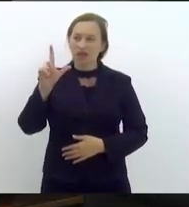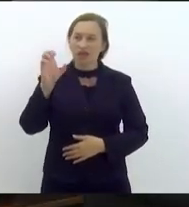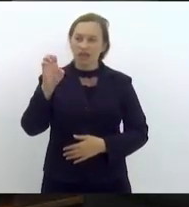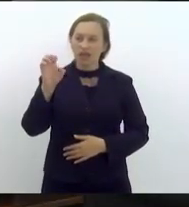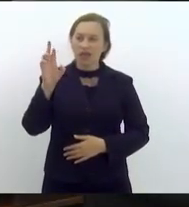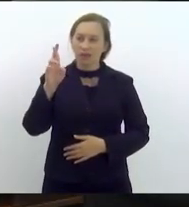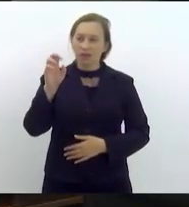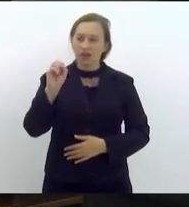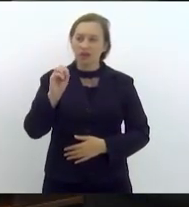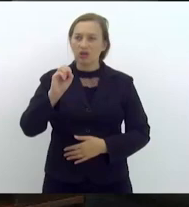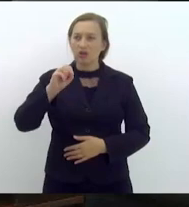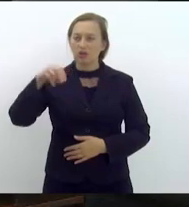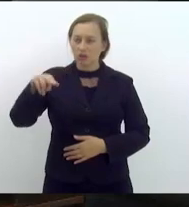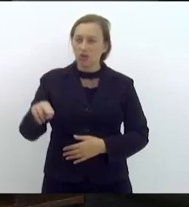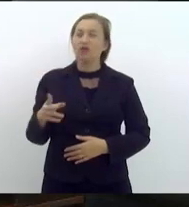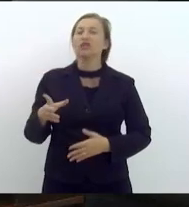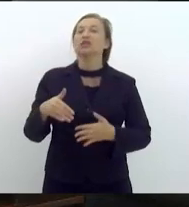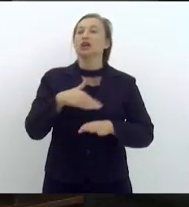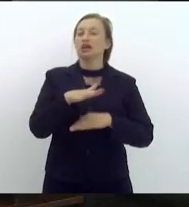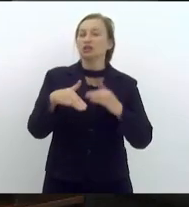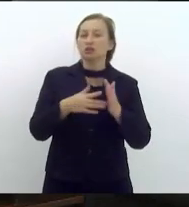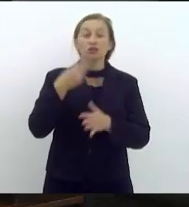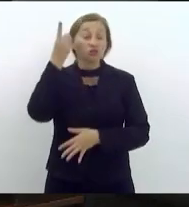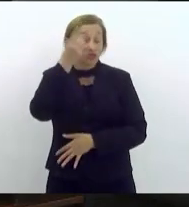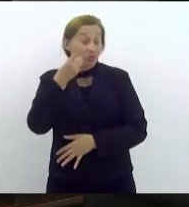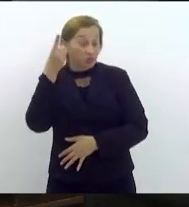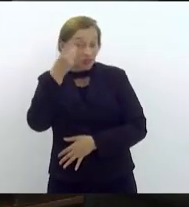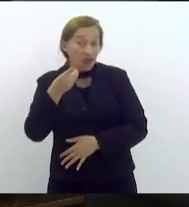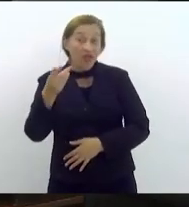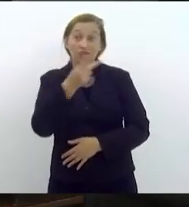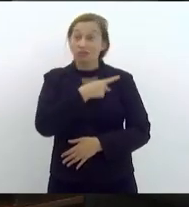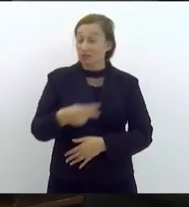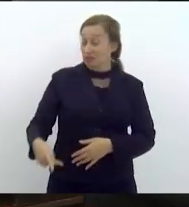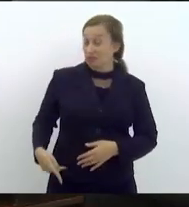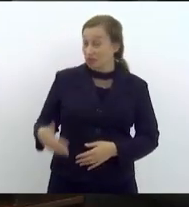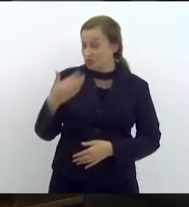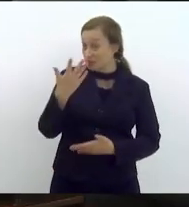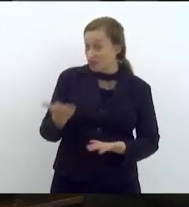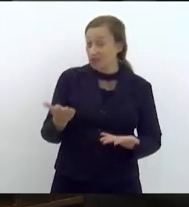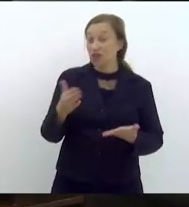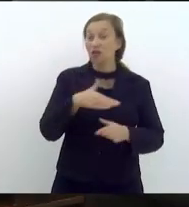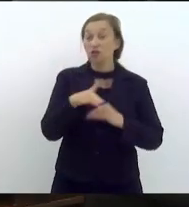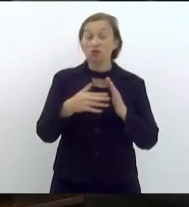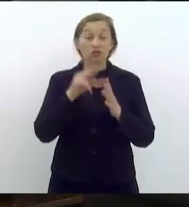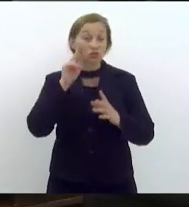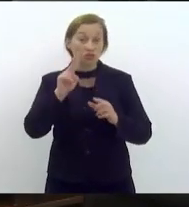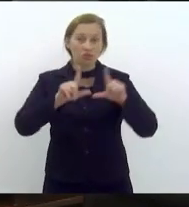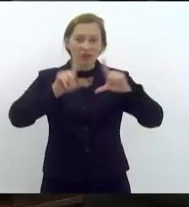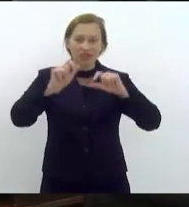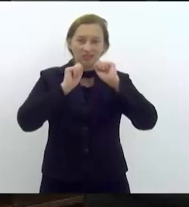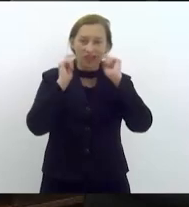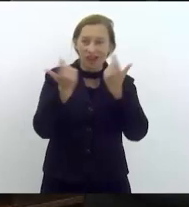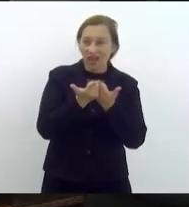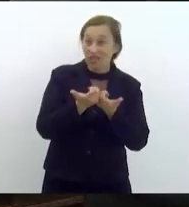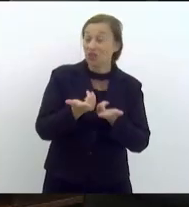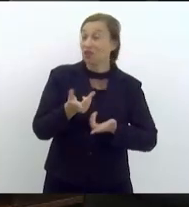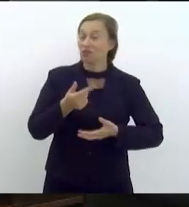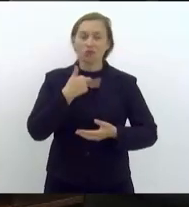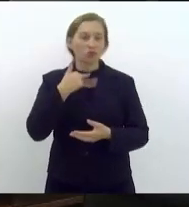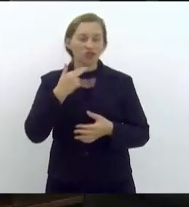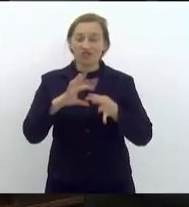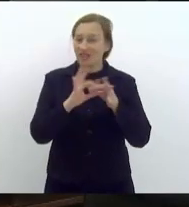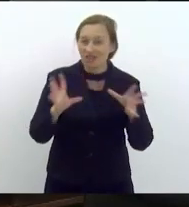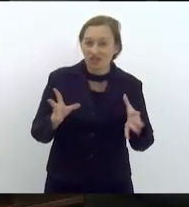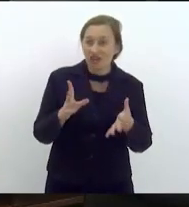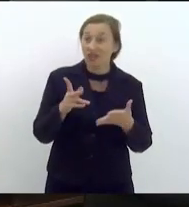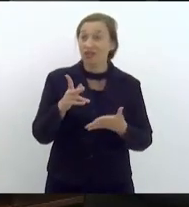senhora Presidente senhores deputados senhores deputados aqueles que nos assistem pela TV alerj por Óbvio presidente que eu não podia deixar de fazer